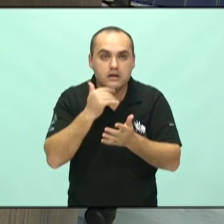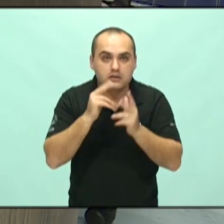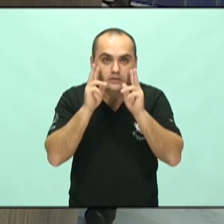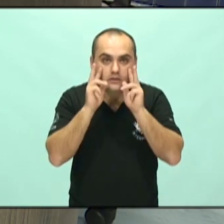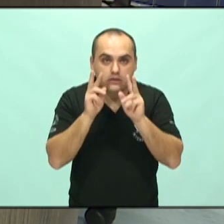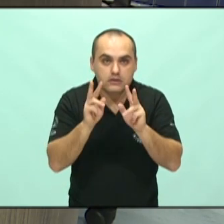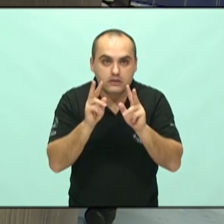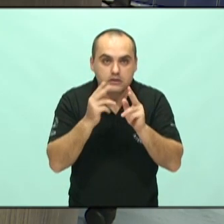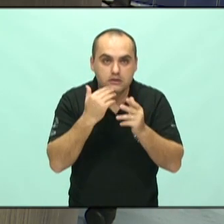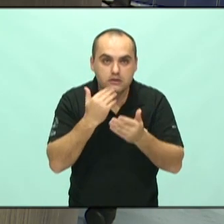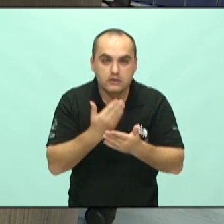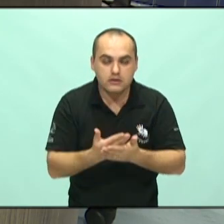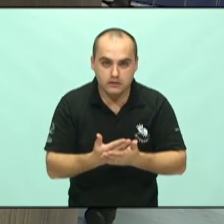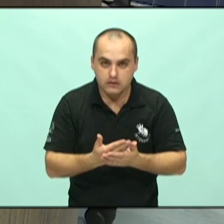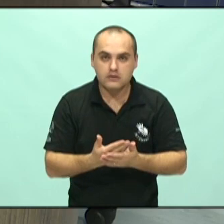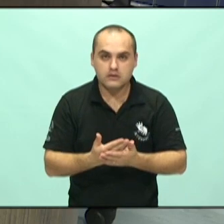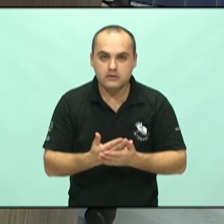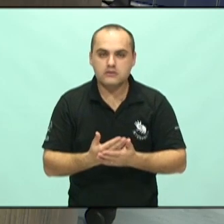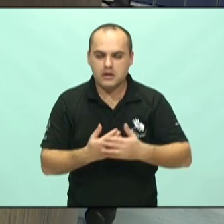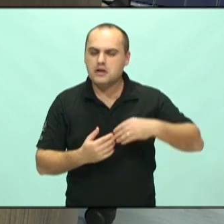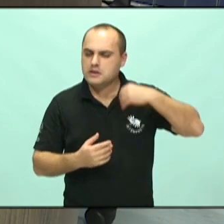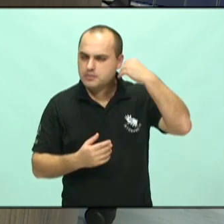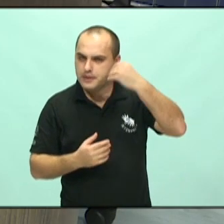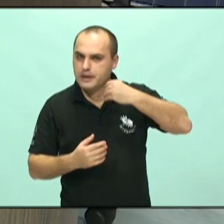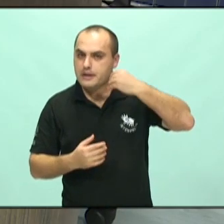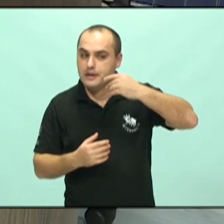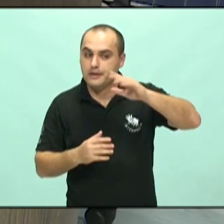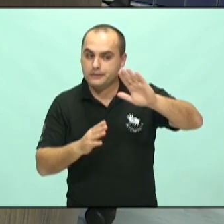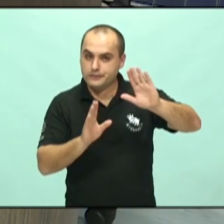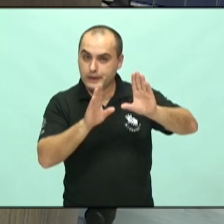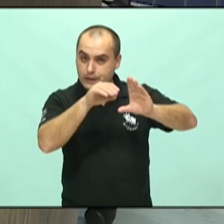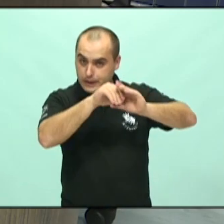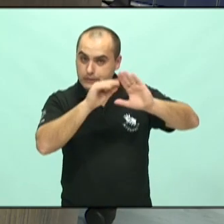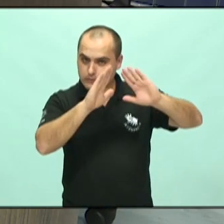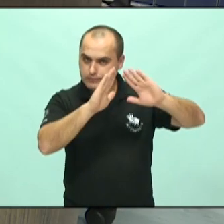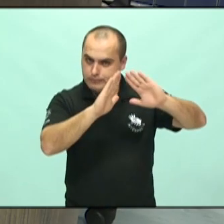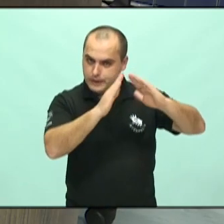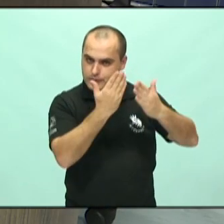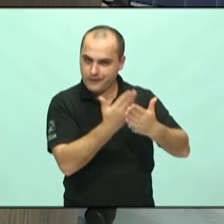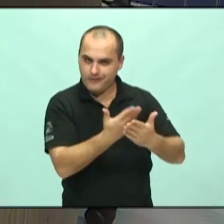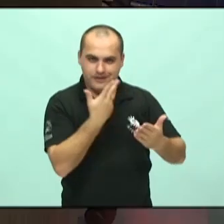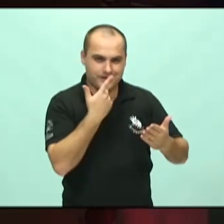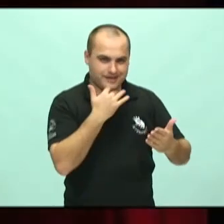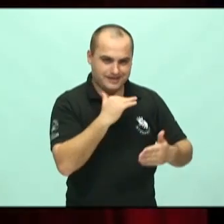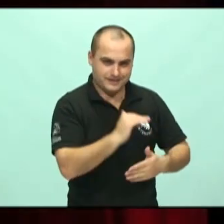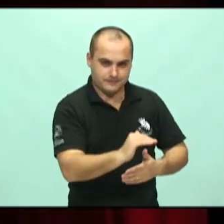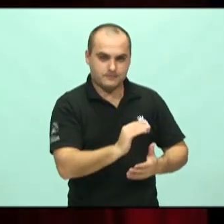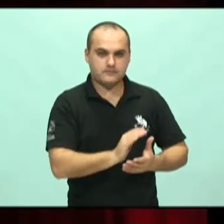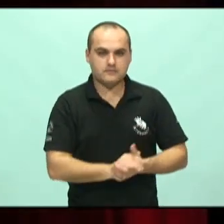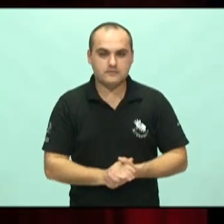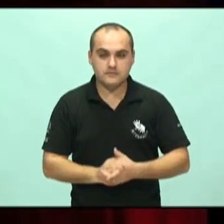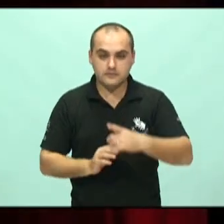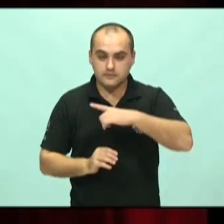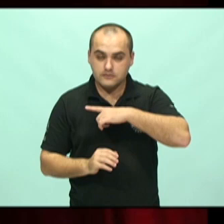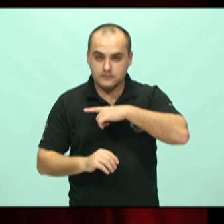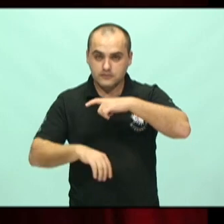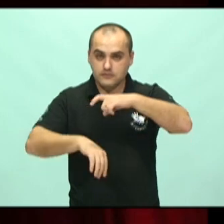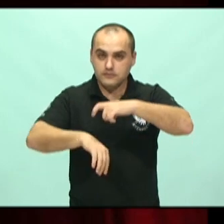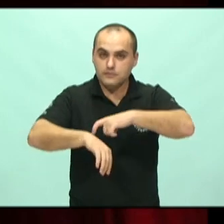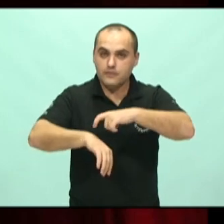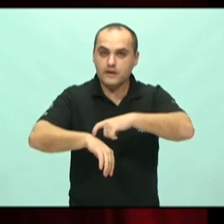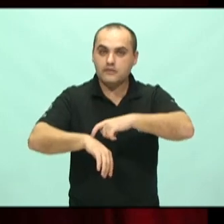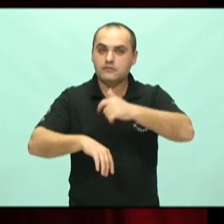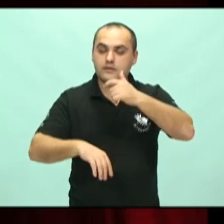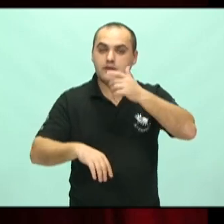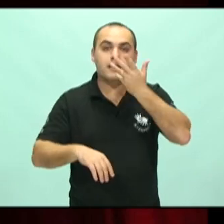tem uma experiência, né? A gente tava numa creche e tem um momento na cena que a criança pede para brincar com a